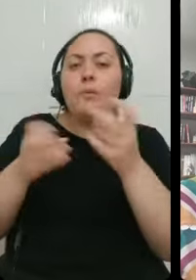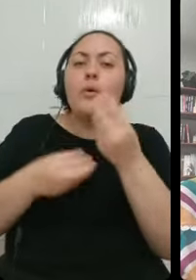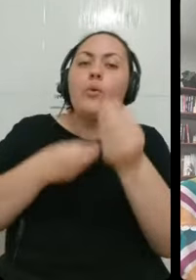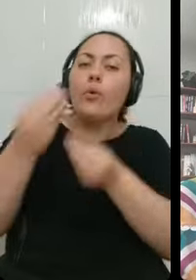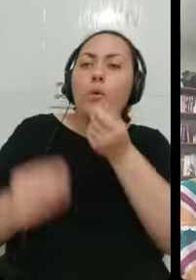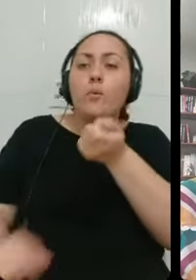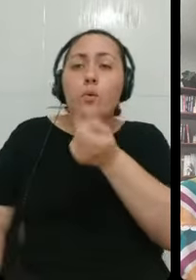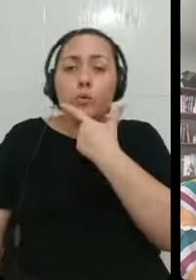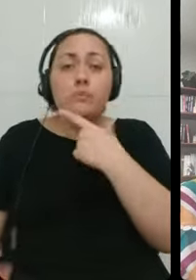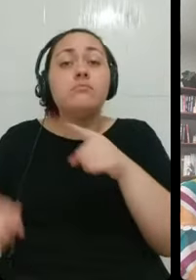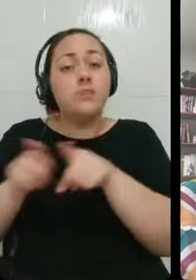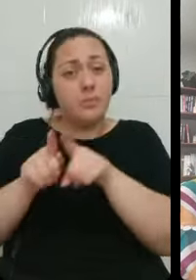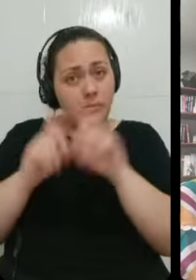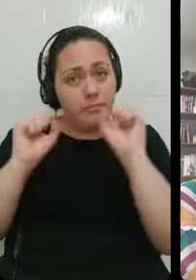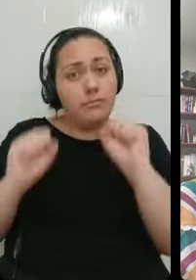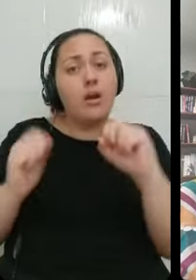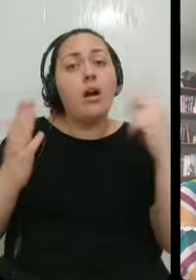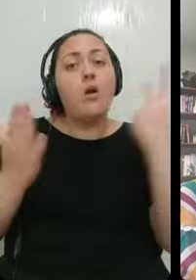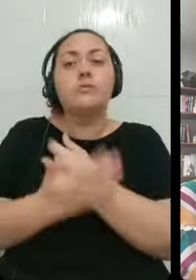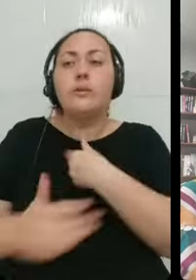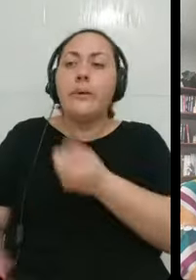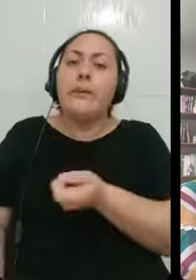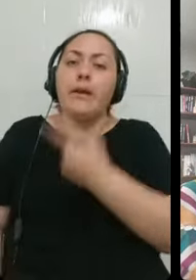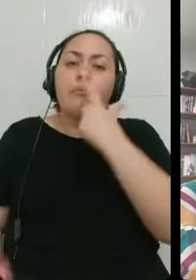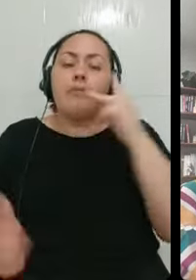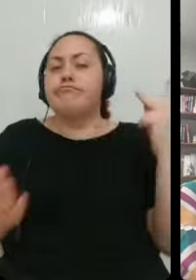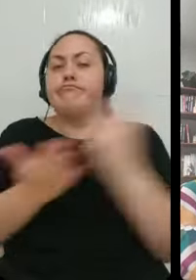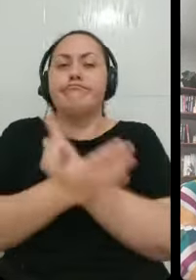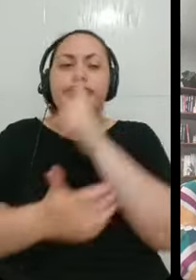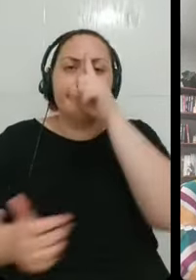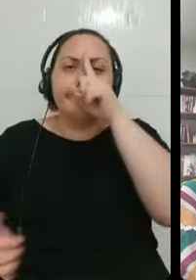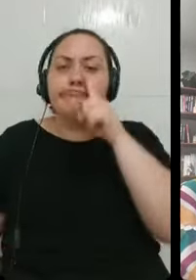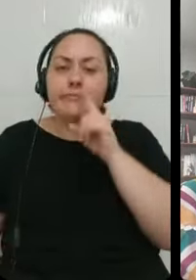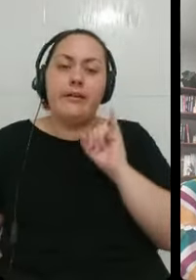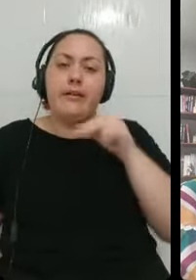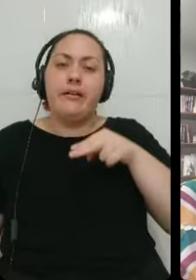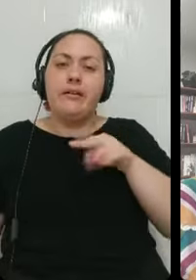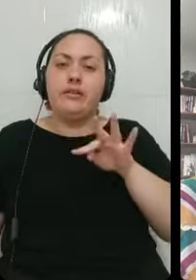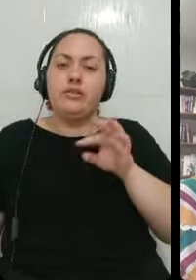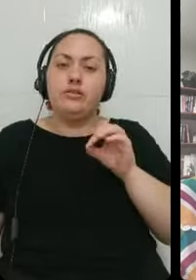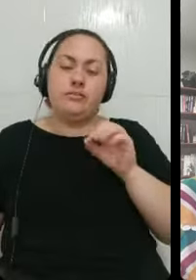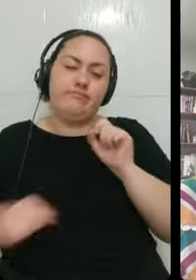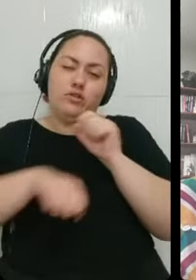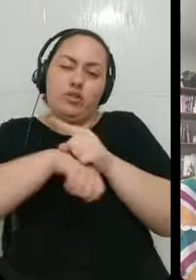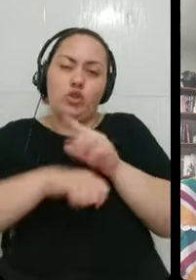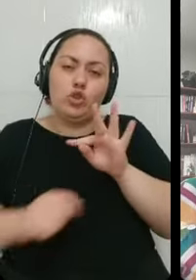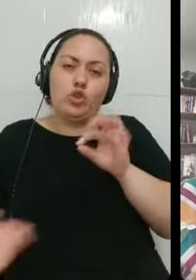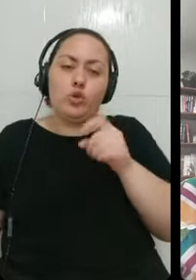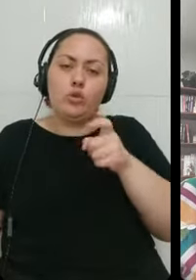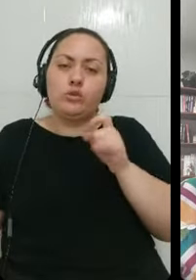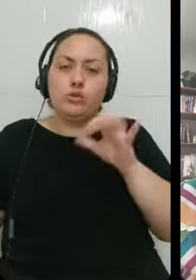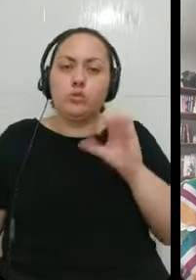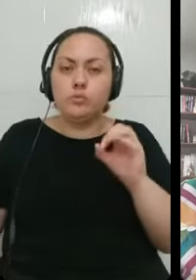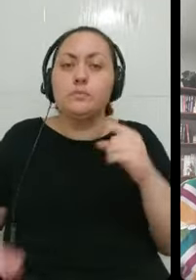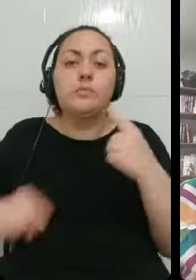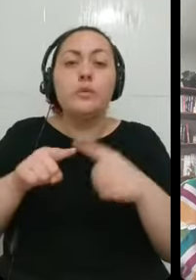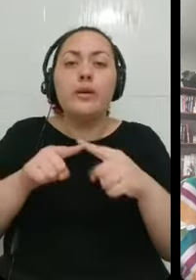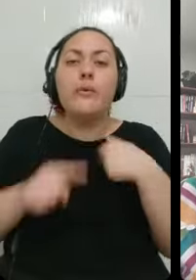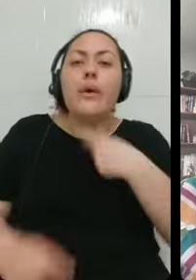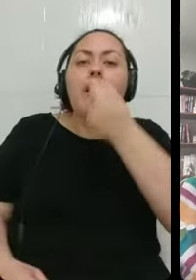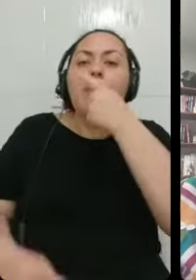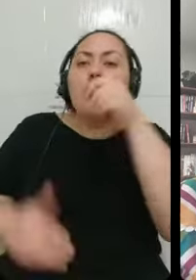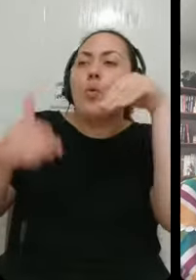questão de intoxicação, né, de prevenção de intoxicação, né, por armazenamento inadequado de medicamentos,